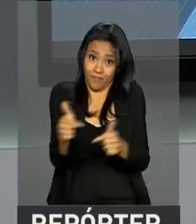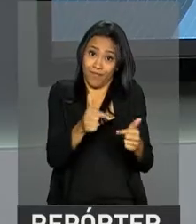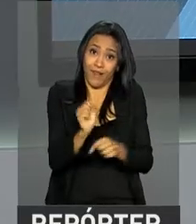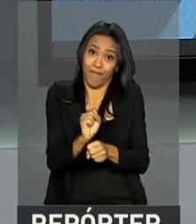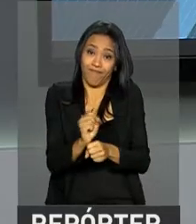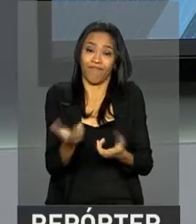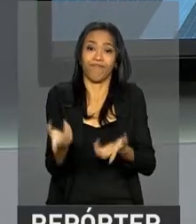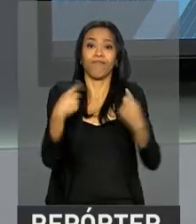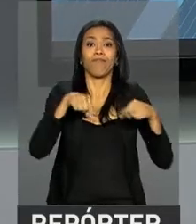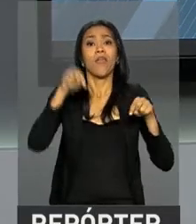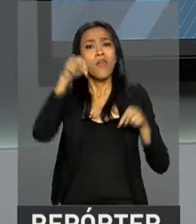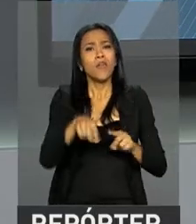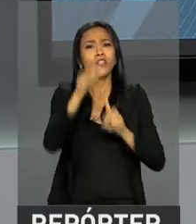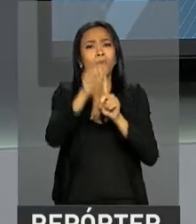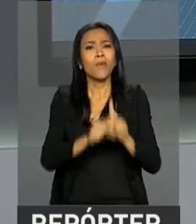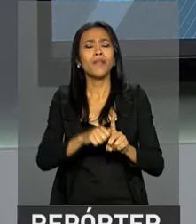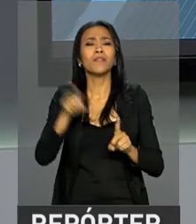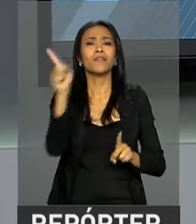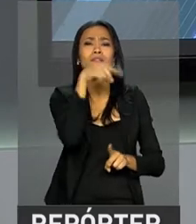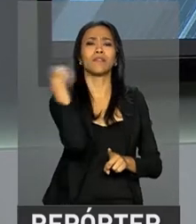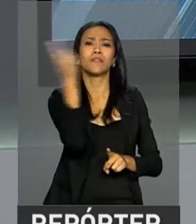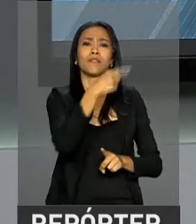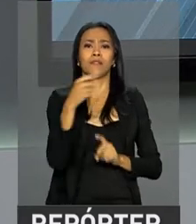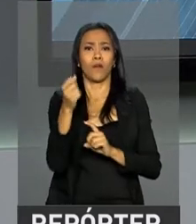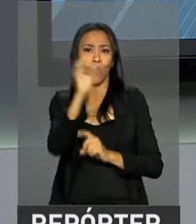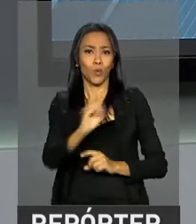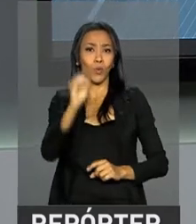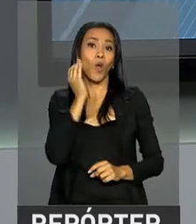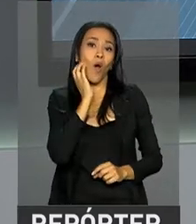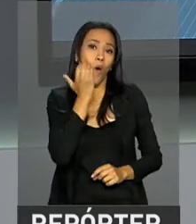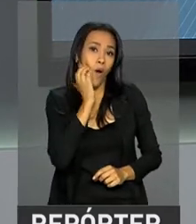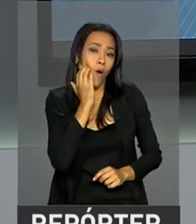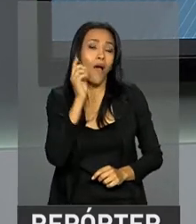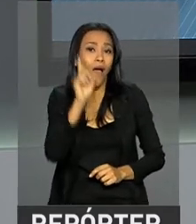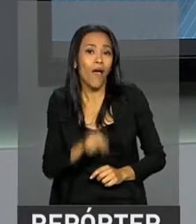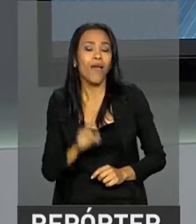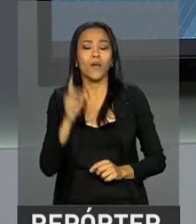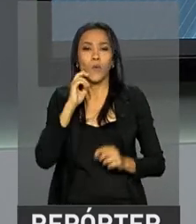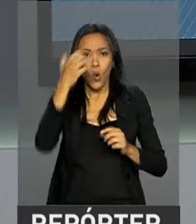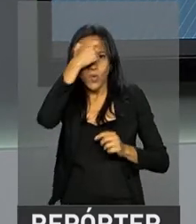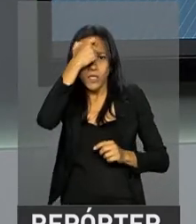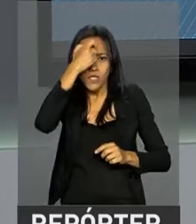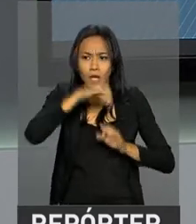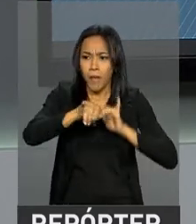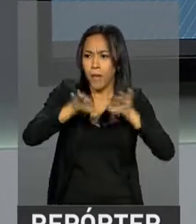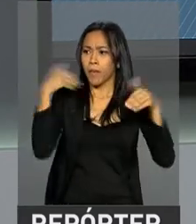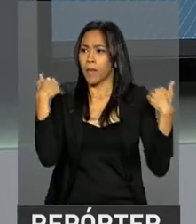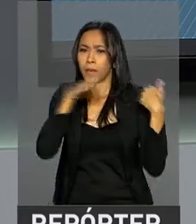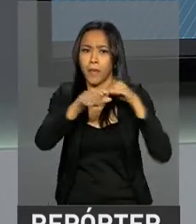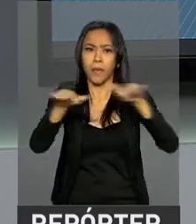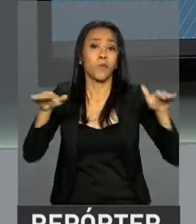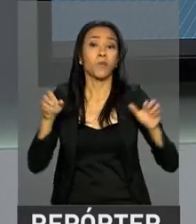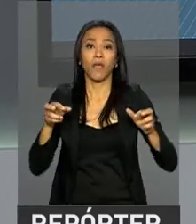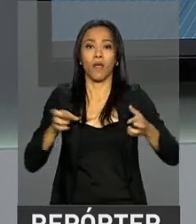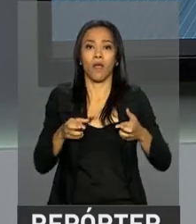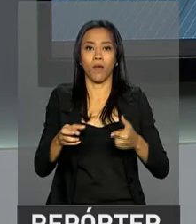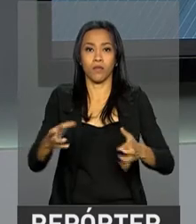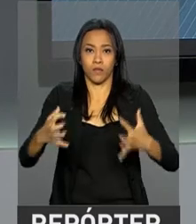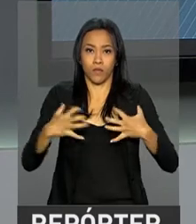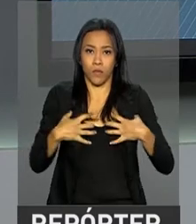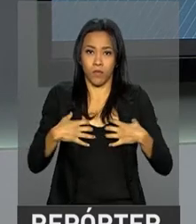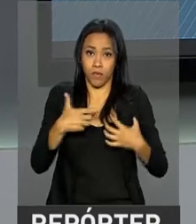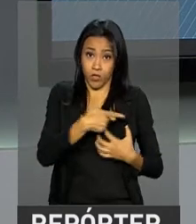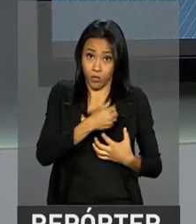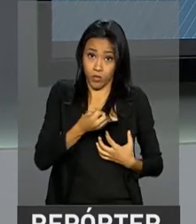este é o mês do outubro rosa campanha para conscientização sobre o câncer de mama só em 2016 segundo o instituto